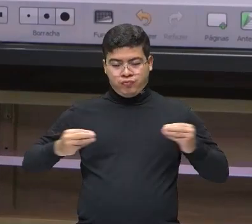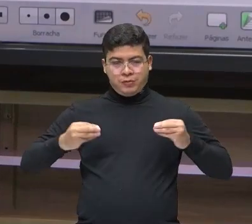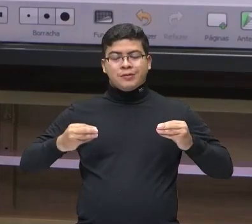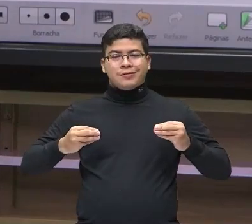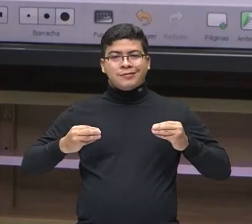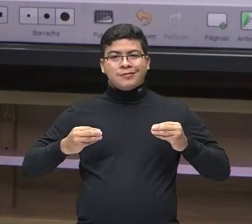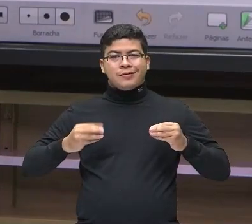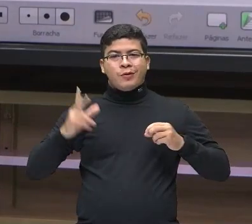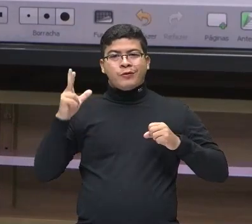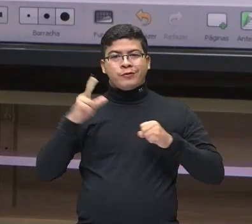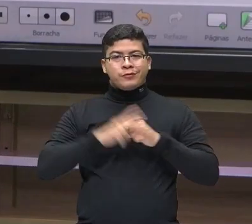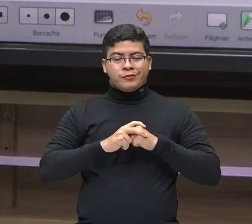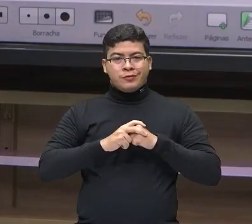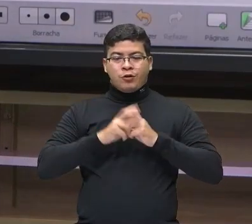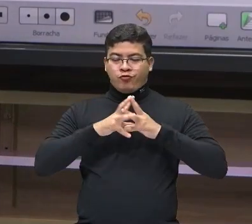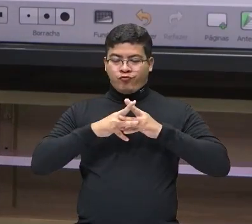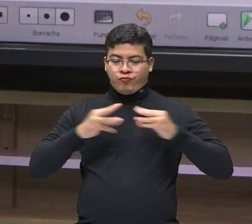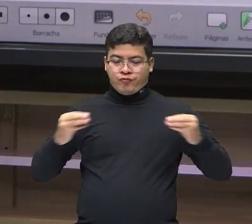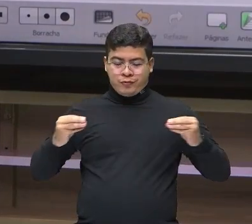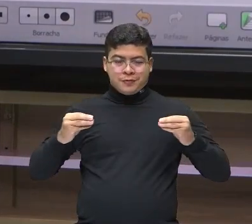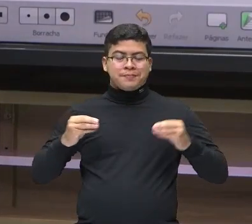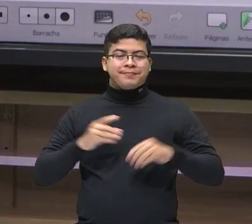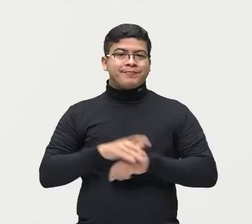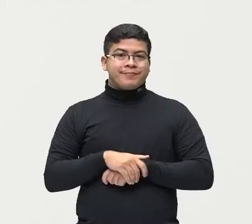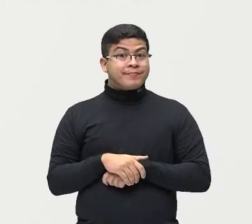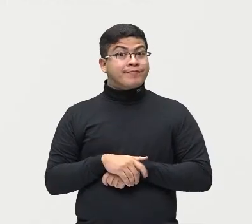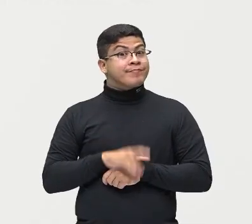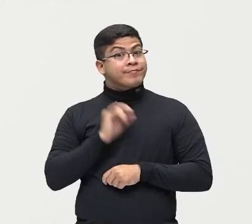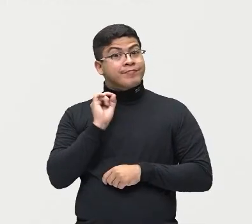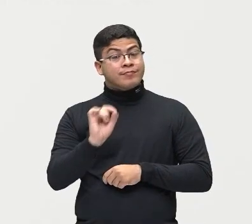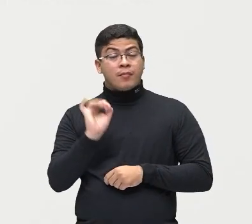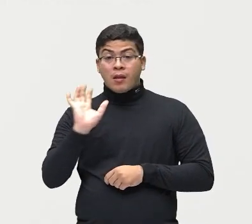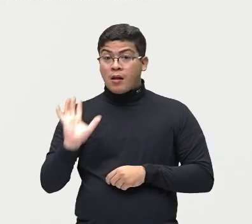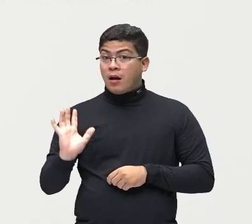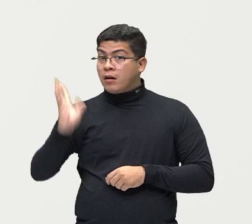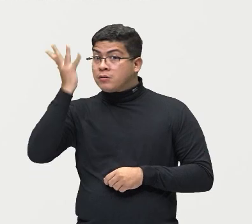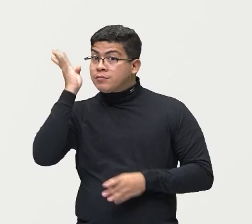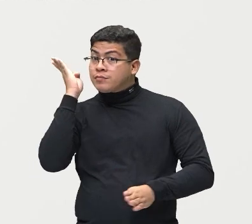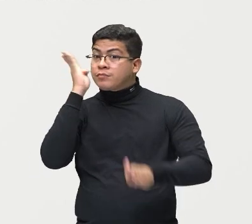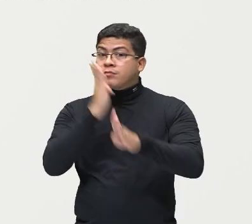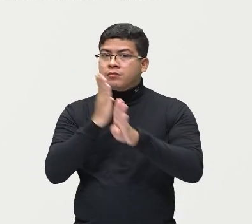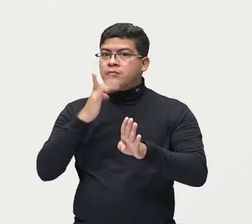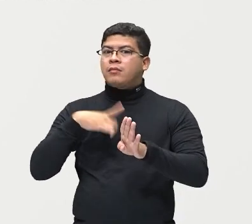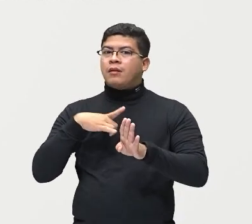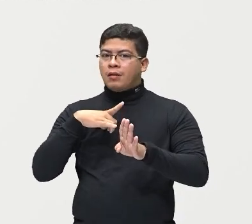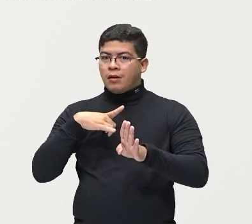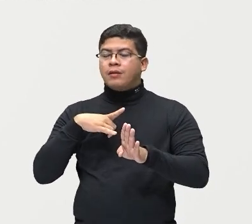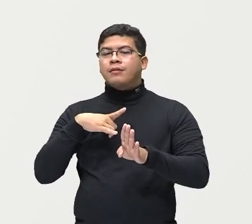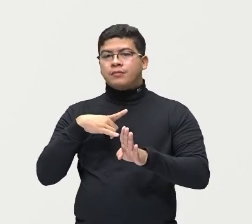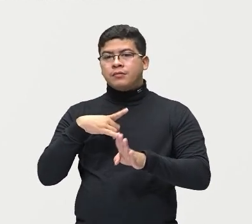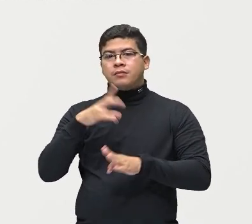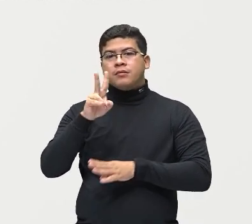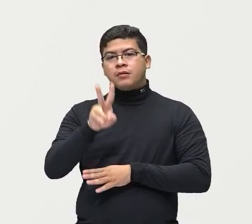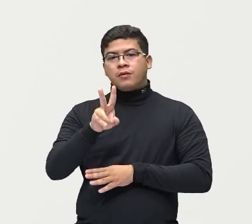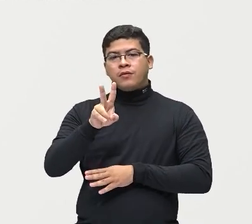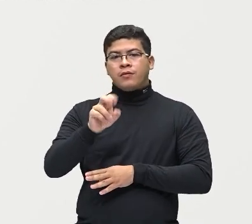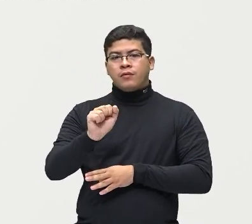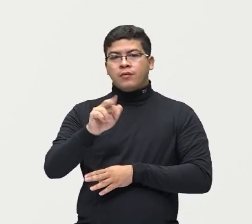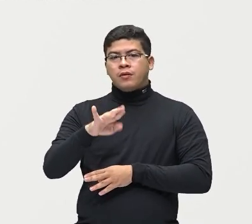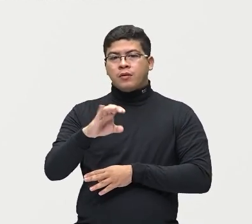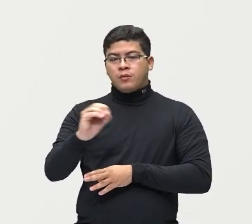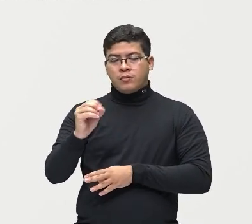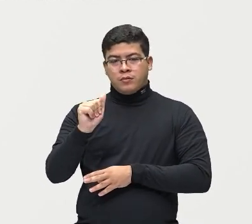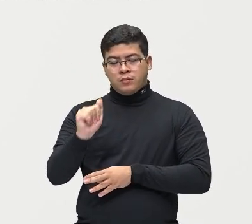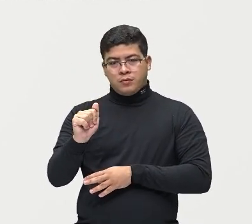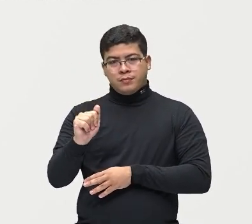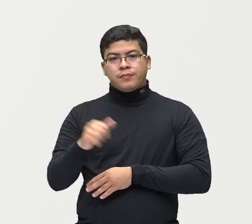bom? Então, assim que foi descoberta a propriedade da imunização.